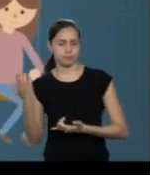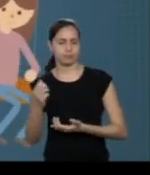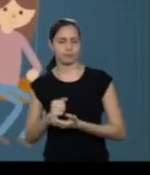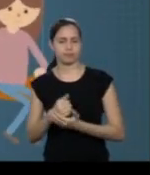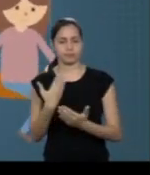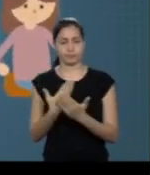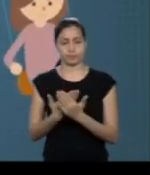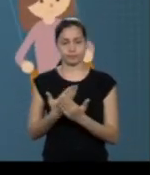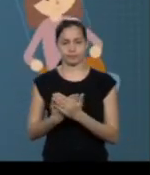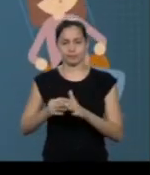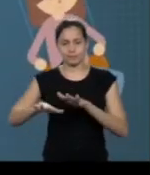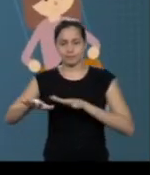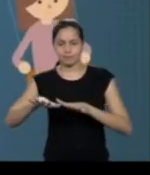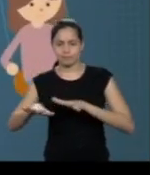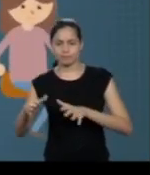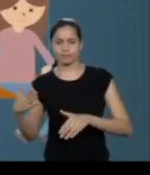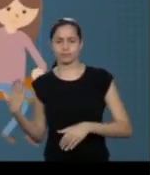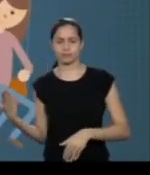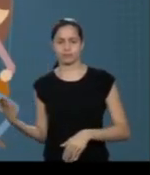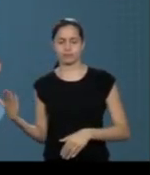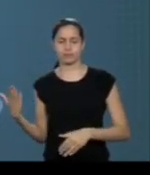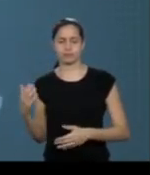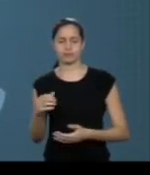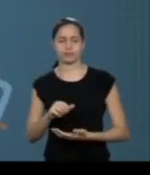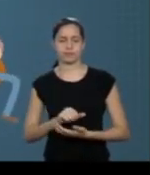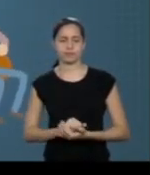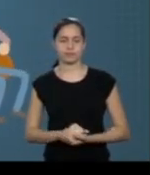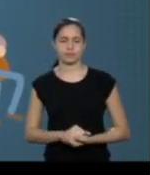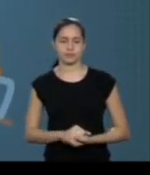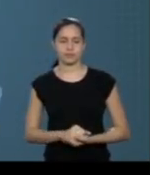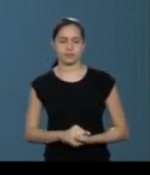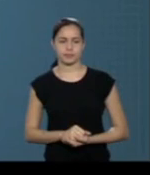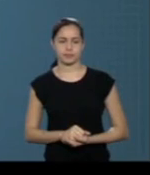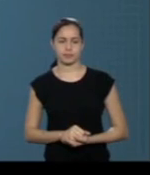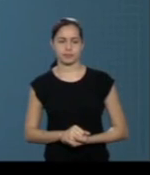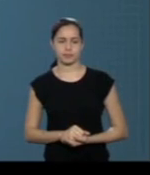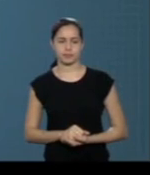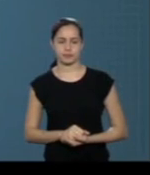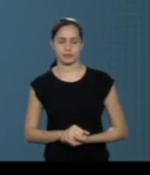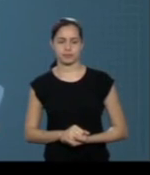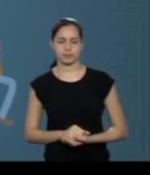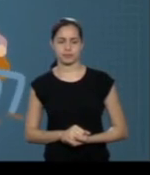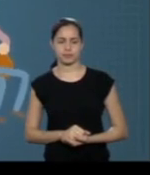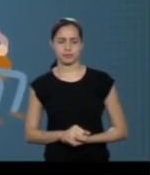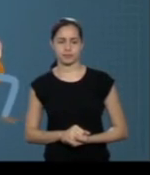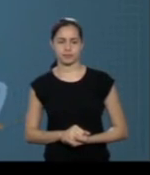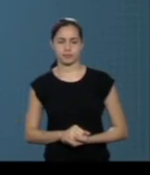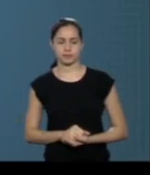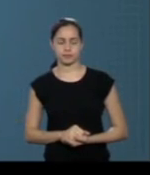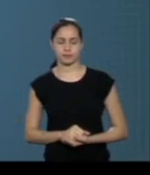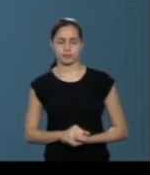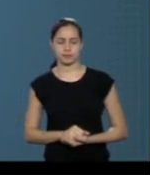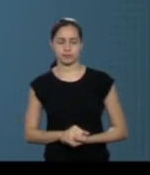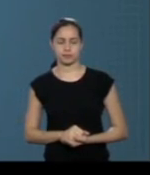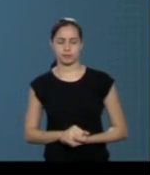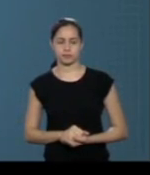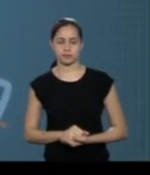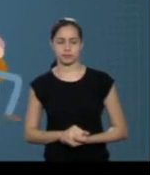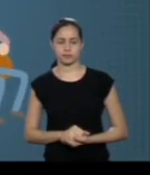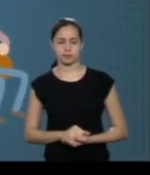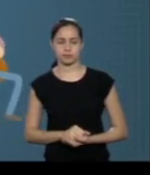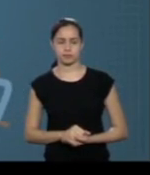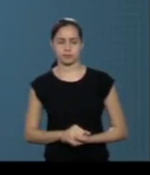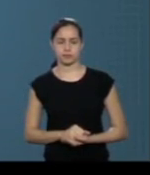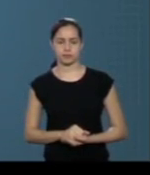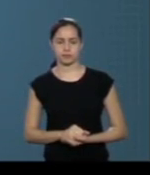estudar o movimento dos corpos com o foco nas forças que atuam sobre ele, como o atrito, a força gravitacional, força